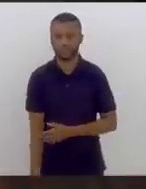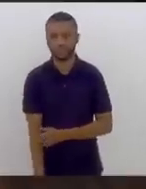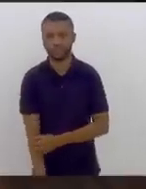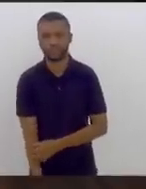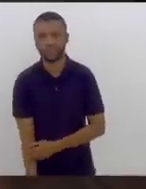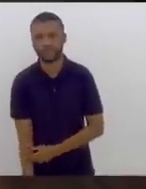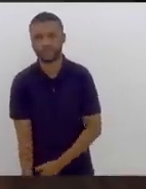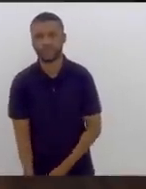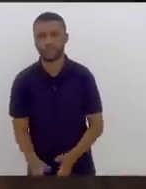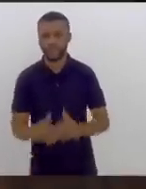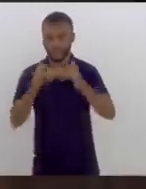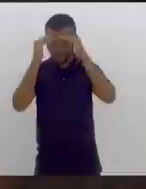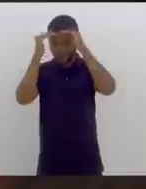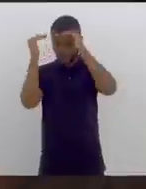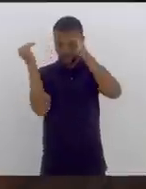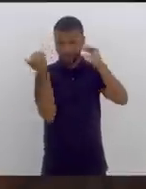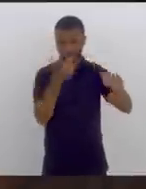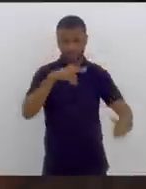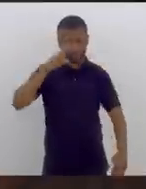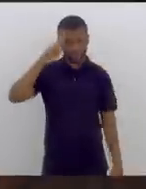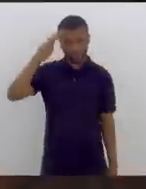em respeito ao seu Rubens